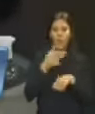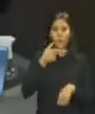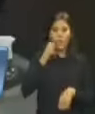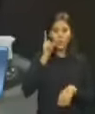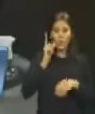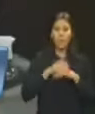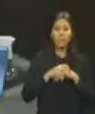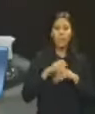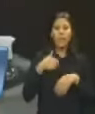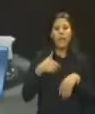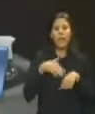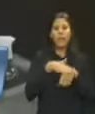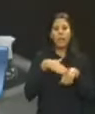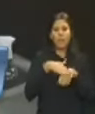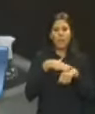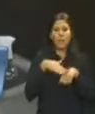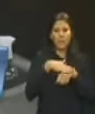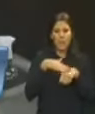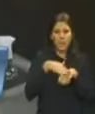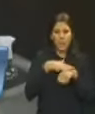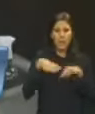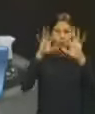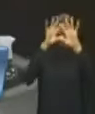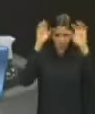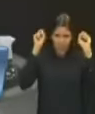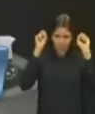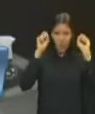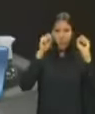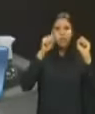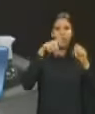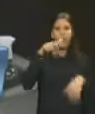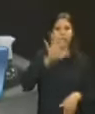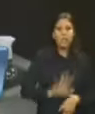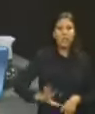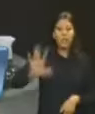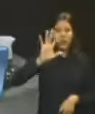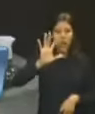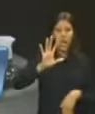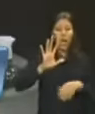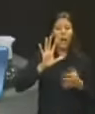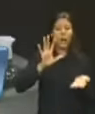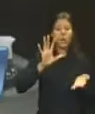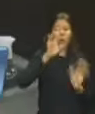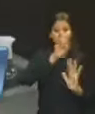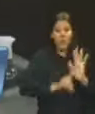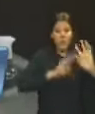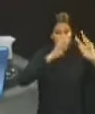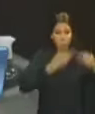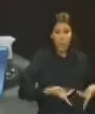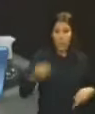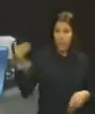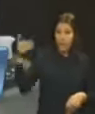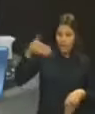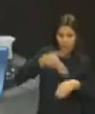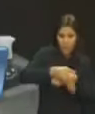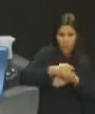Eu falei desta missão do Conselho Nacional de Direitos Humanos sobre saúde mental, mas, deputado Osmar, o Conselho Nacional de Direitos Humanos esteve aqui também,